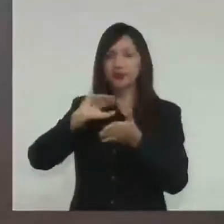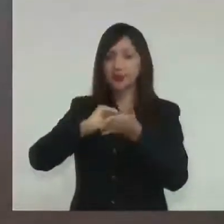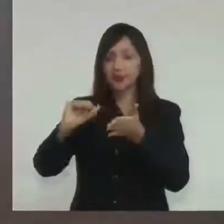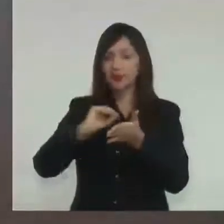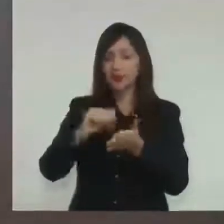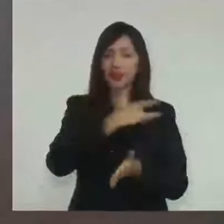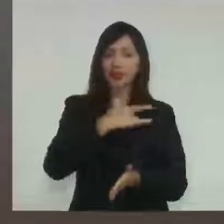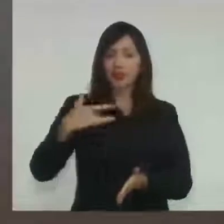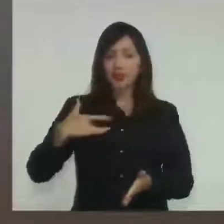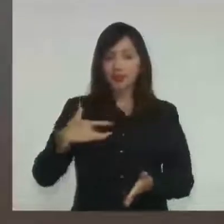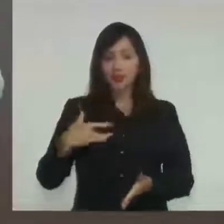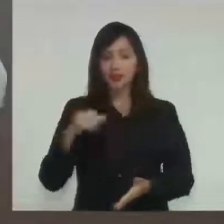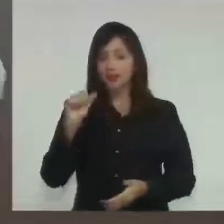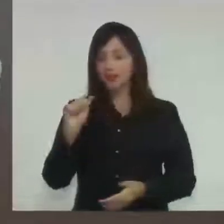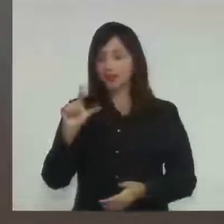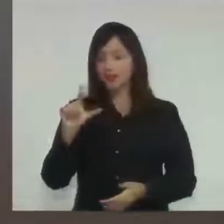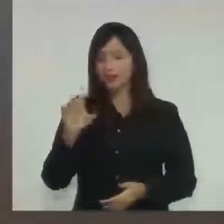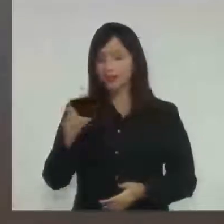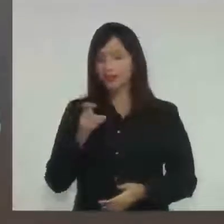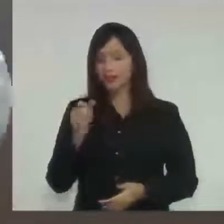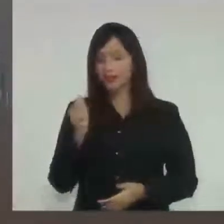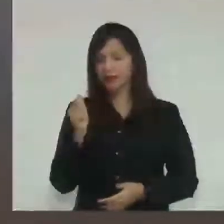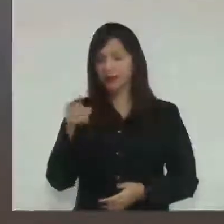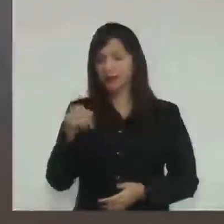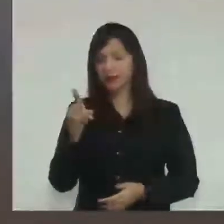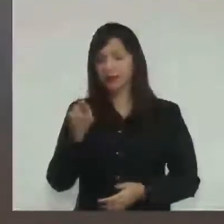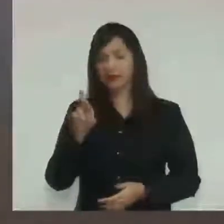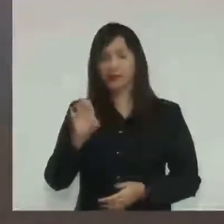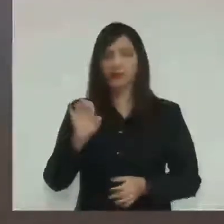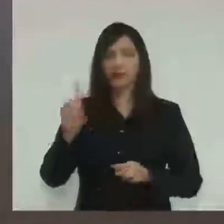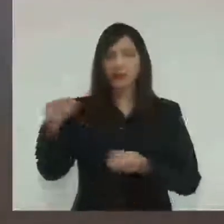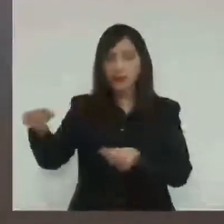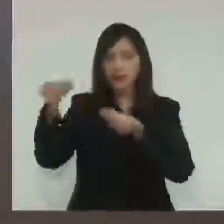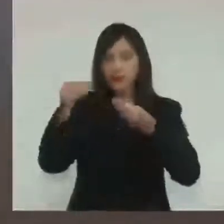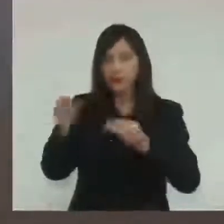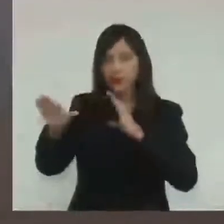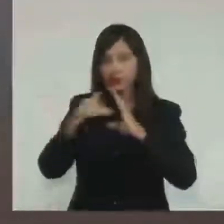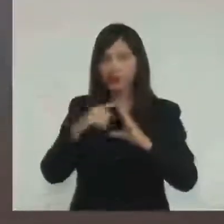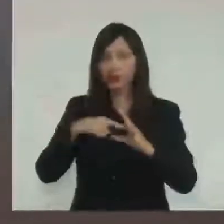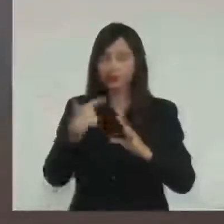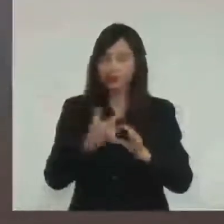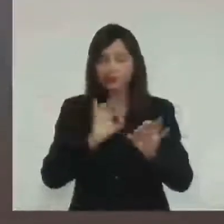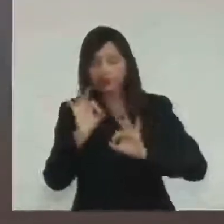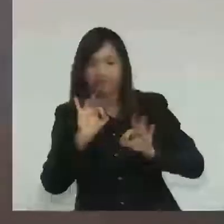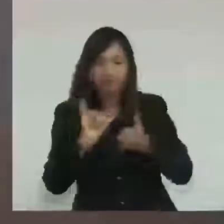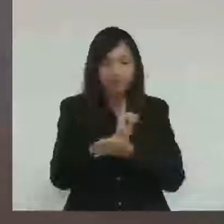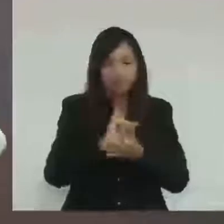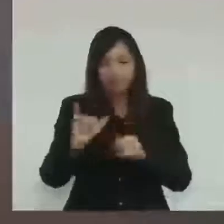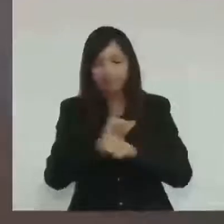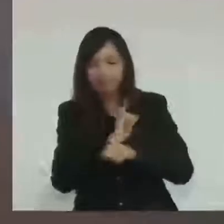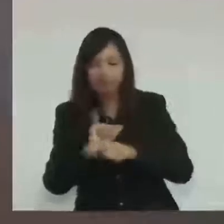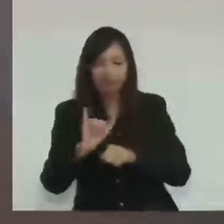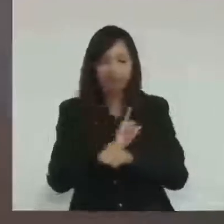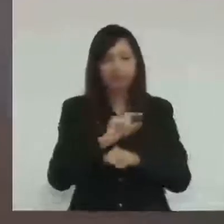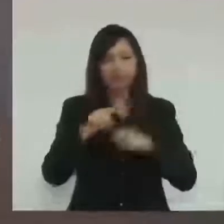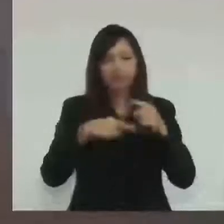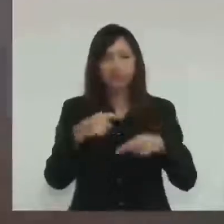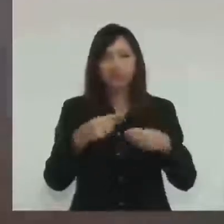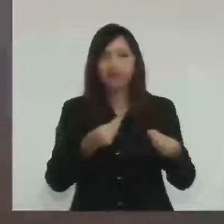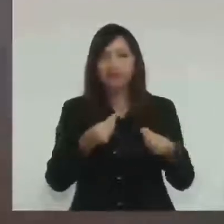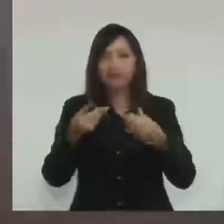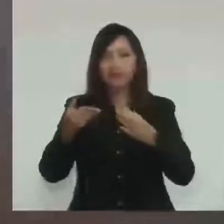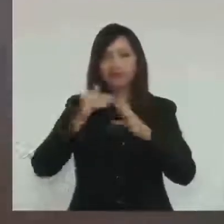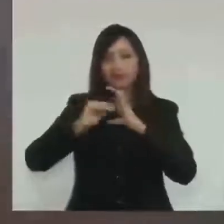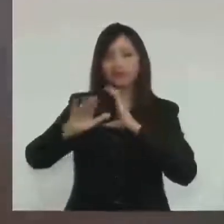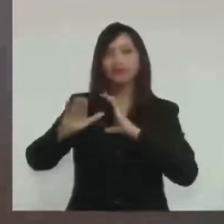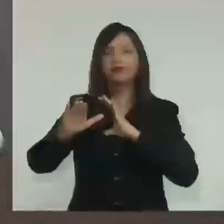saúde, Alexandre Viola, que respondeu, ajustamos e depois nós finalizamos. Tem críticas? Tem, mas também tem reconhecimento de vários pontos que